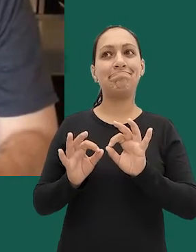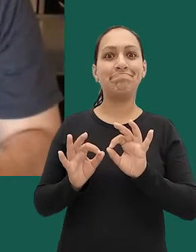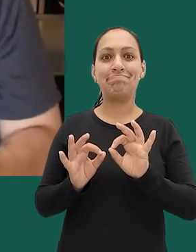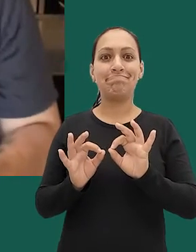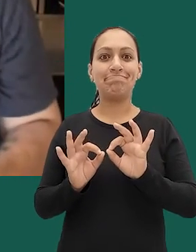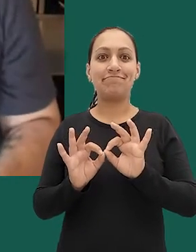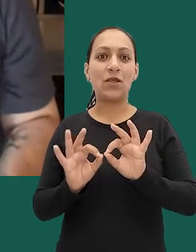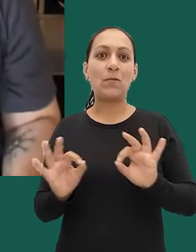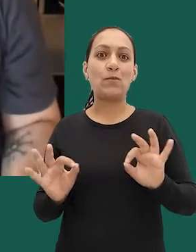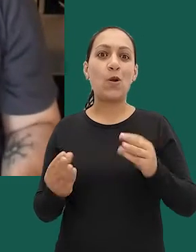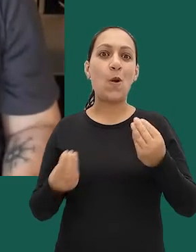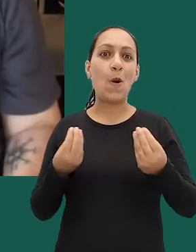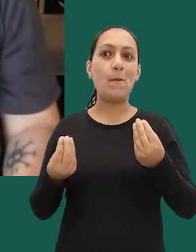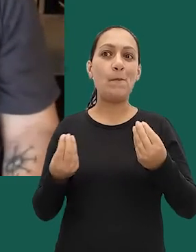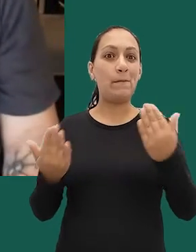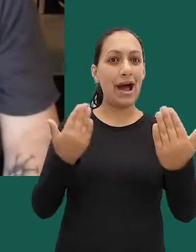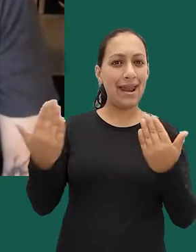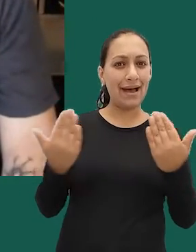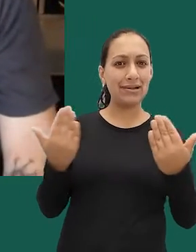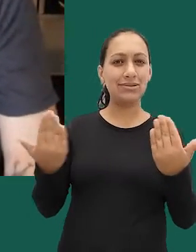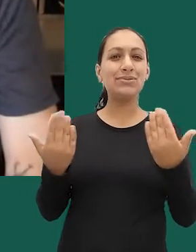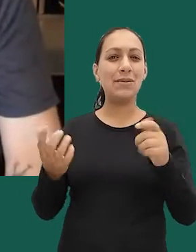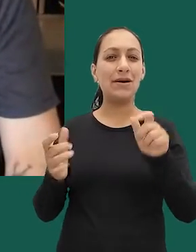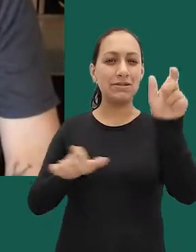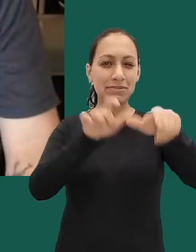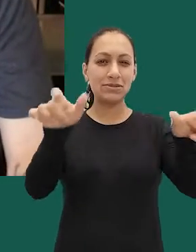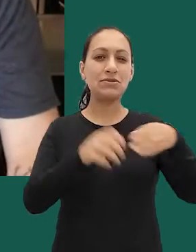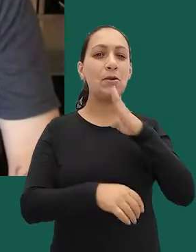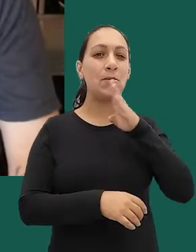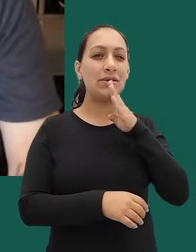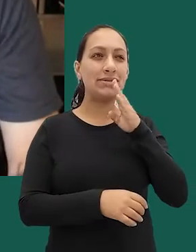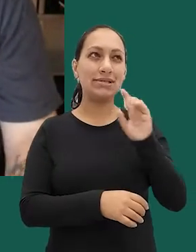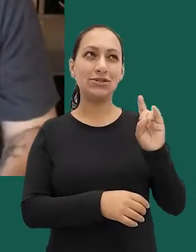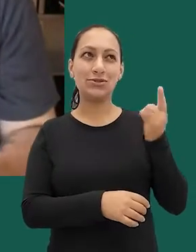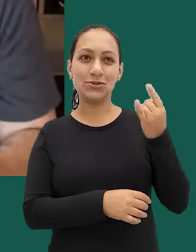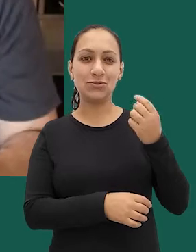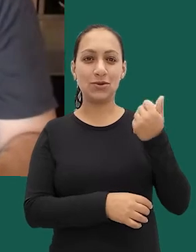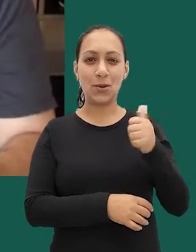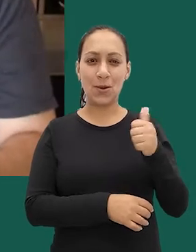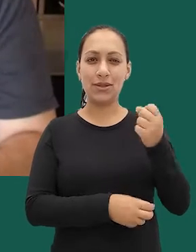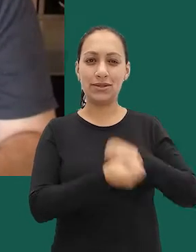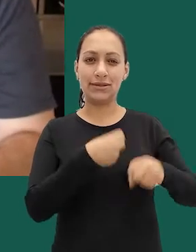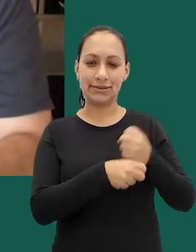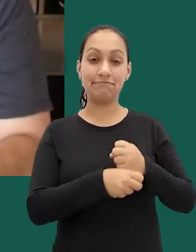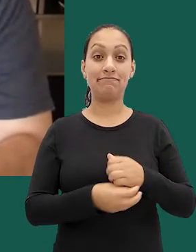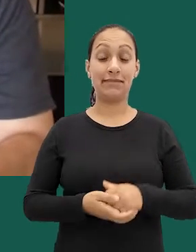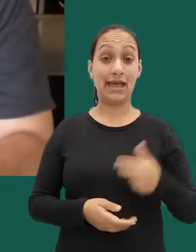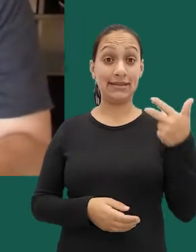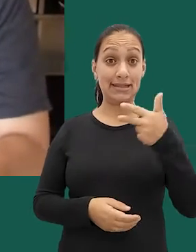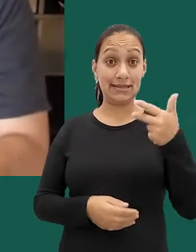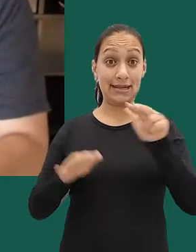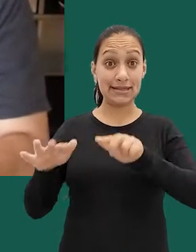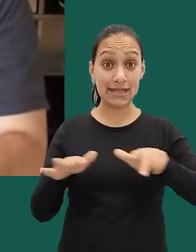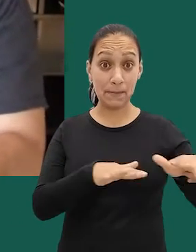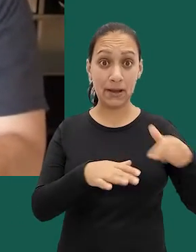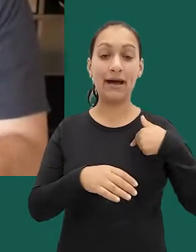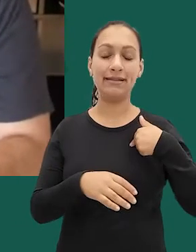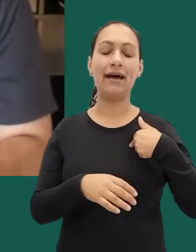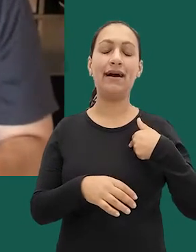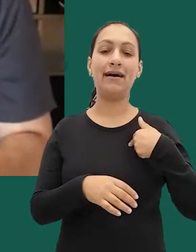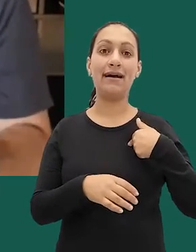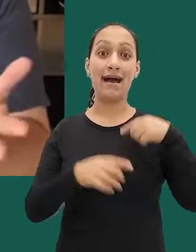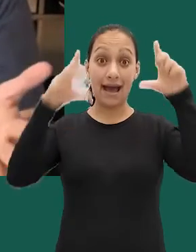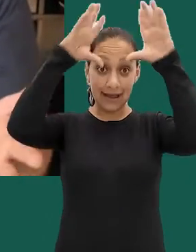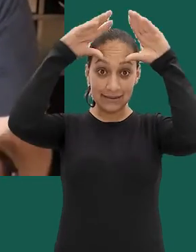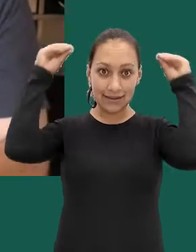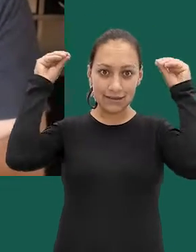últimos 10, 11 anos. Uhum. Na terceira semana de Irlanda, eu conheci a minha esposa hoje. Então, foi uma das